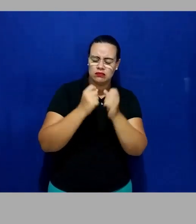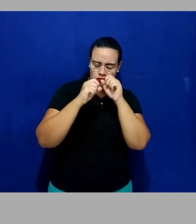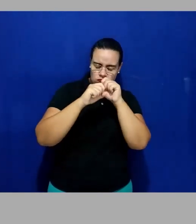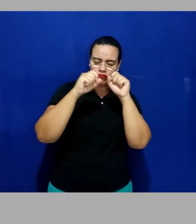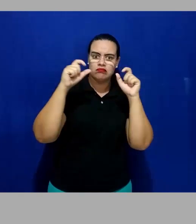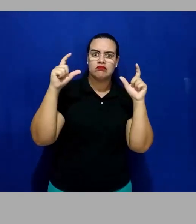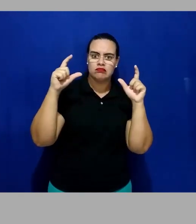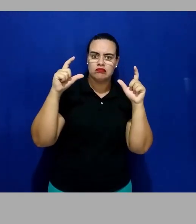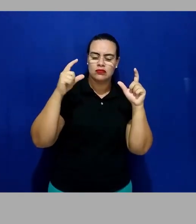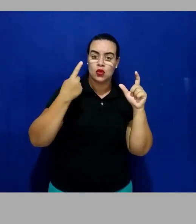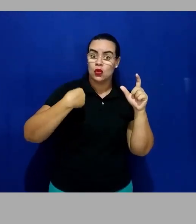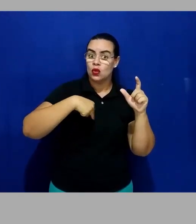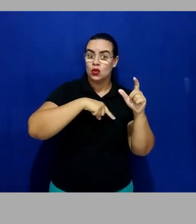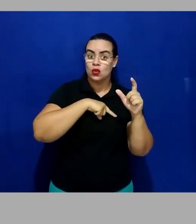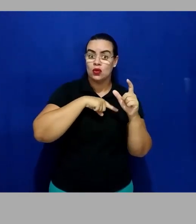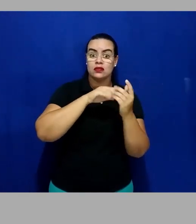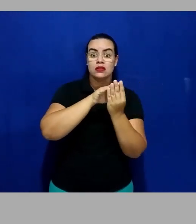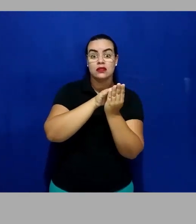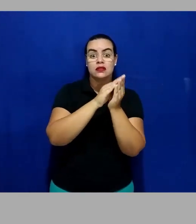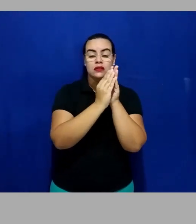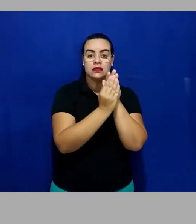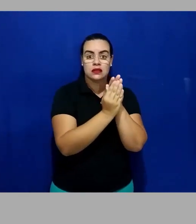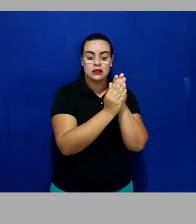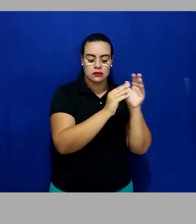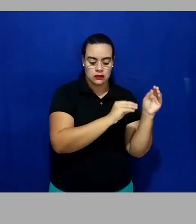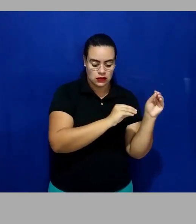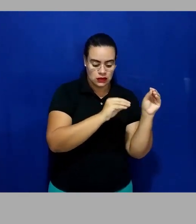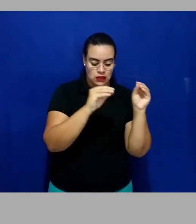despertar, simultaneamente a cadeia misteriosa das nossas